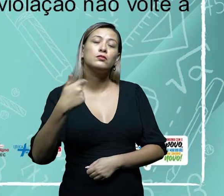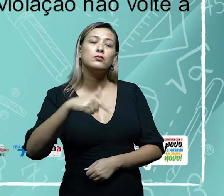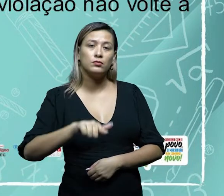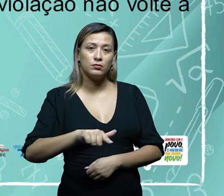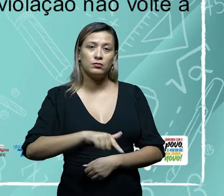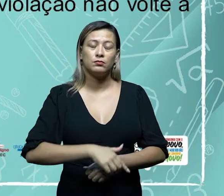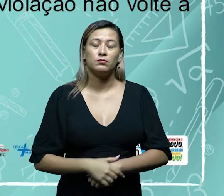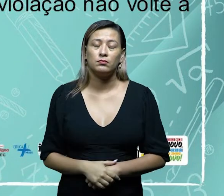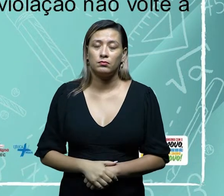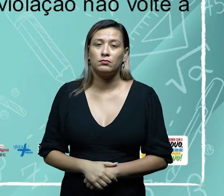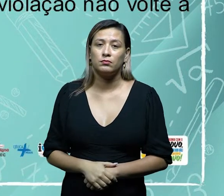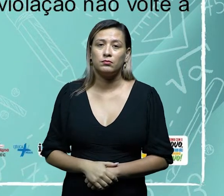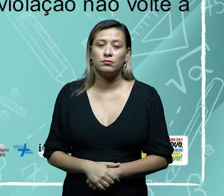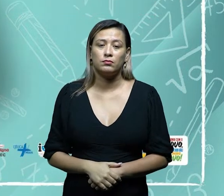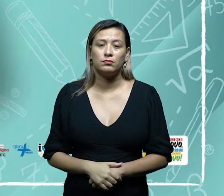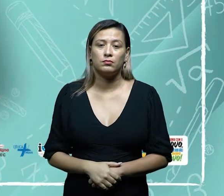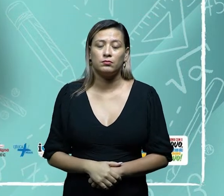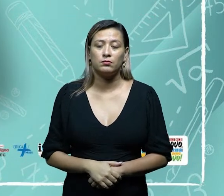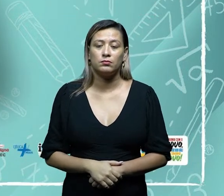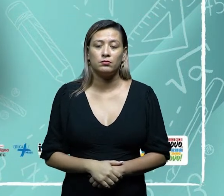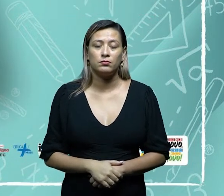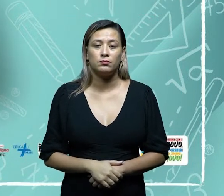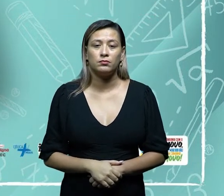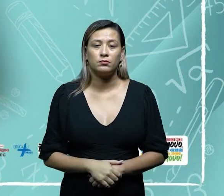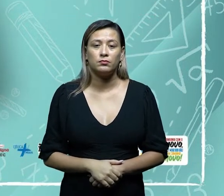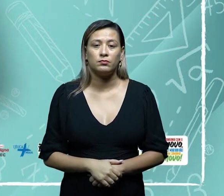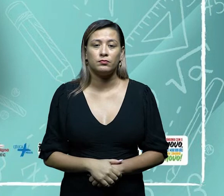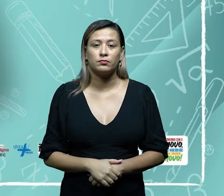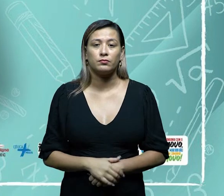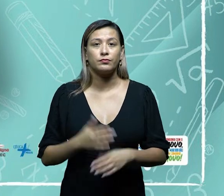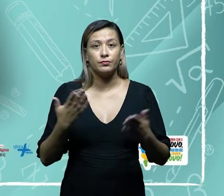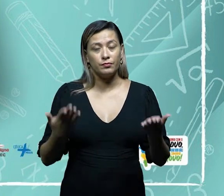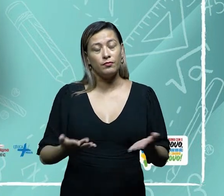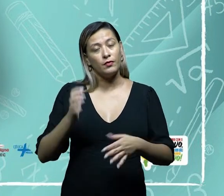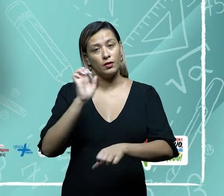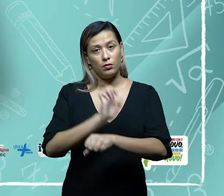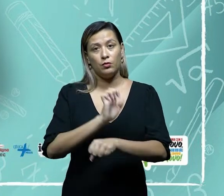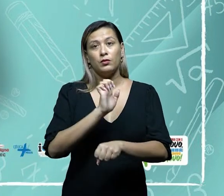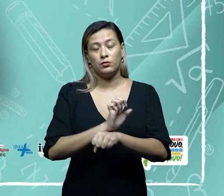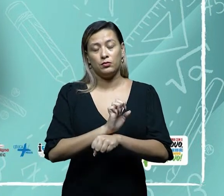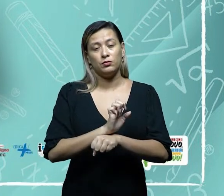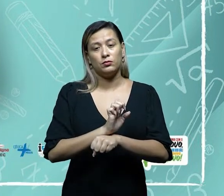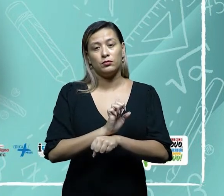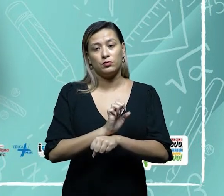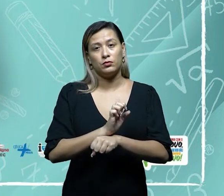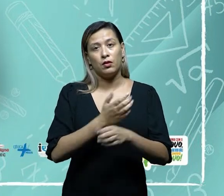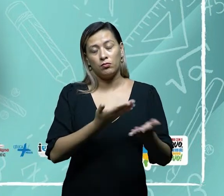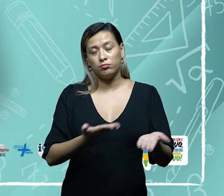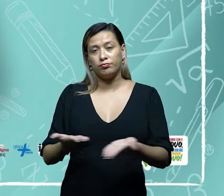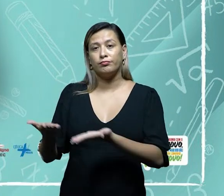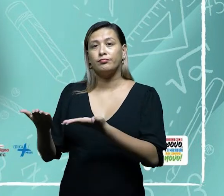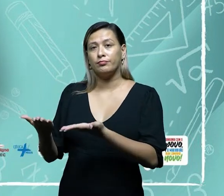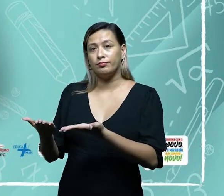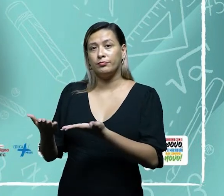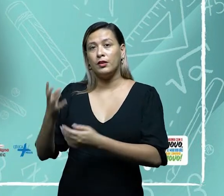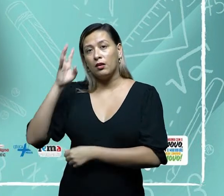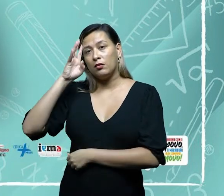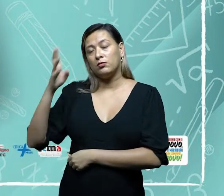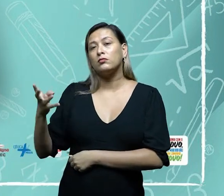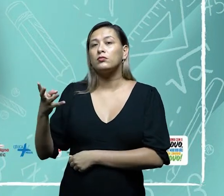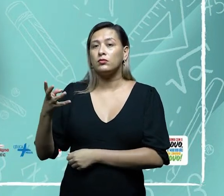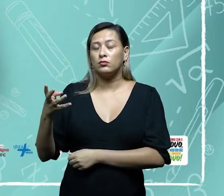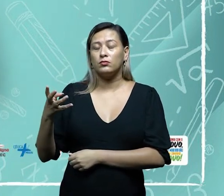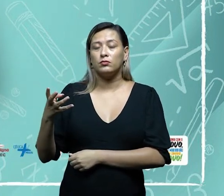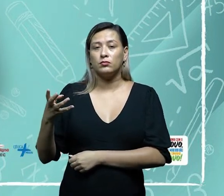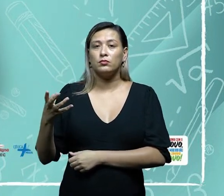trabalhador, não ocorra com outros. Então, pessoal, mesmo que o Estado ele tenha ido, de fato, né, resolver aquela situação de